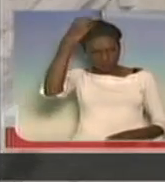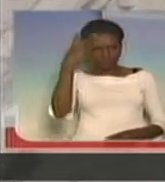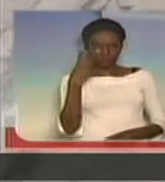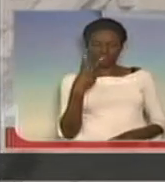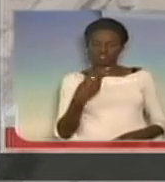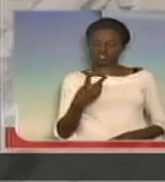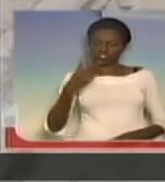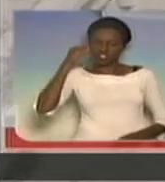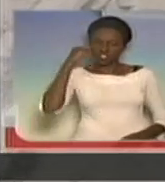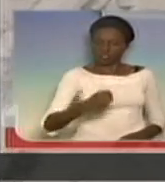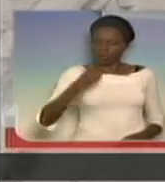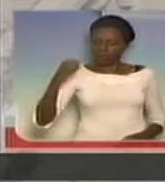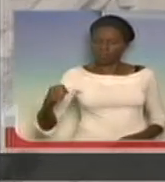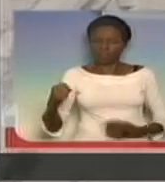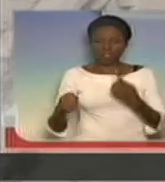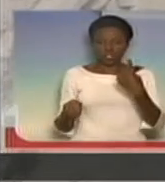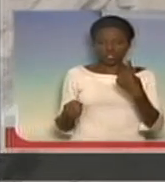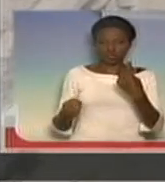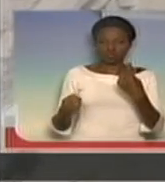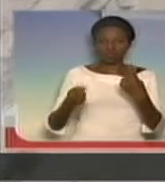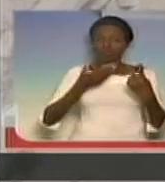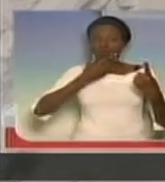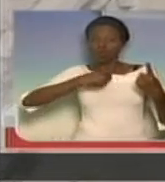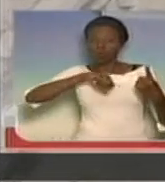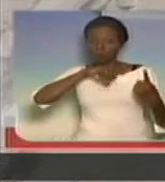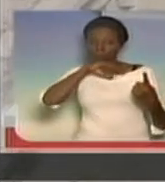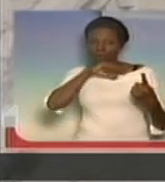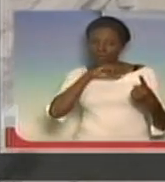pai, coisa que até a Bíblia condena